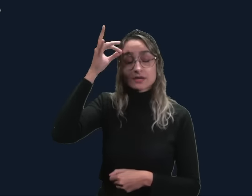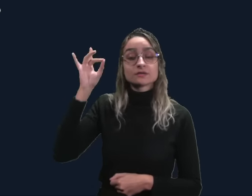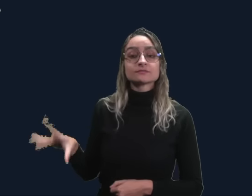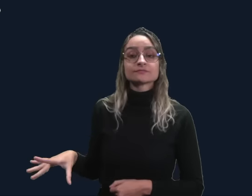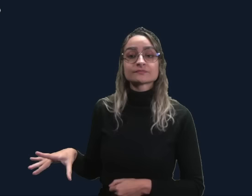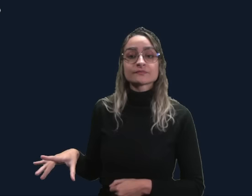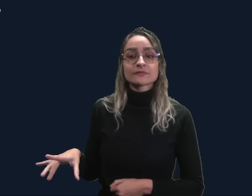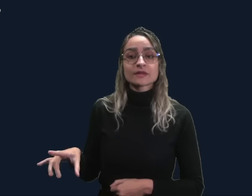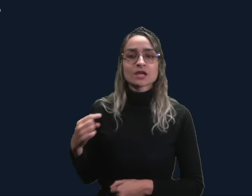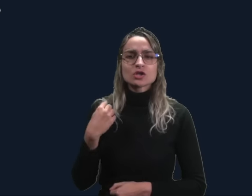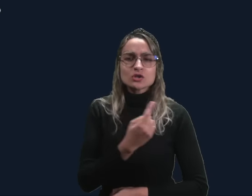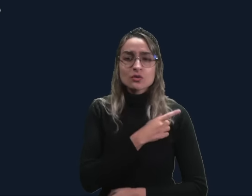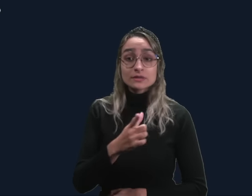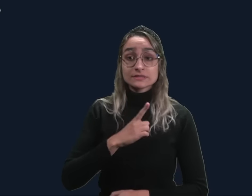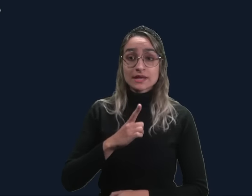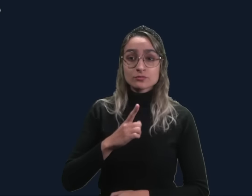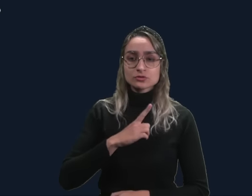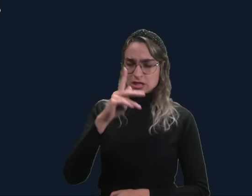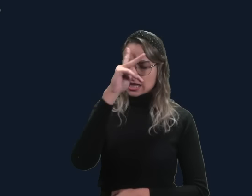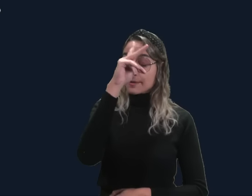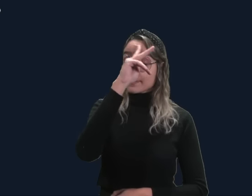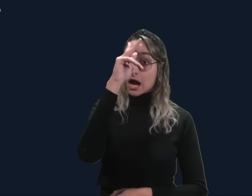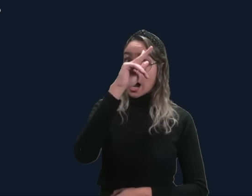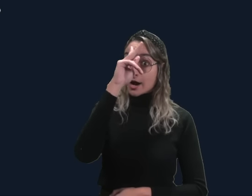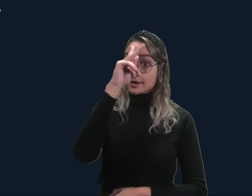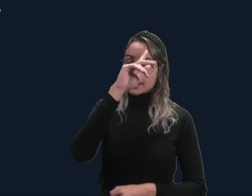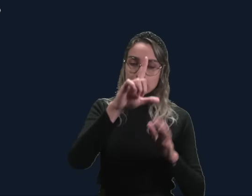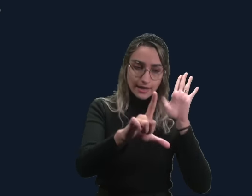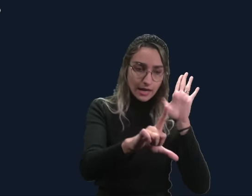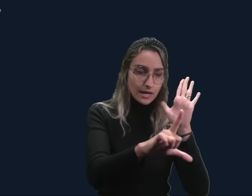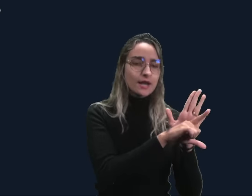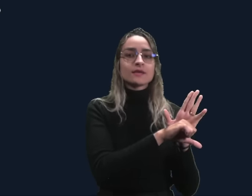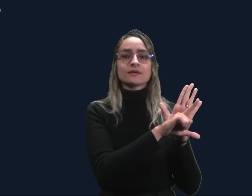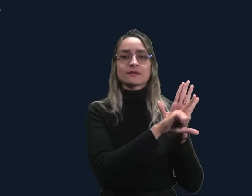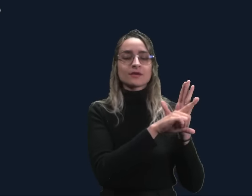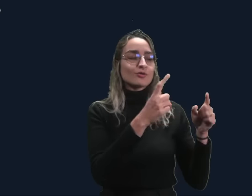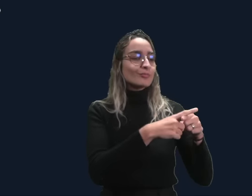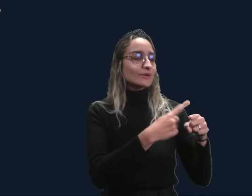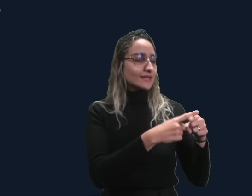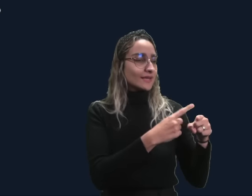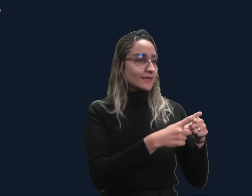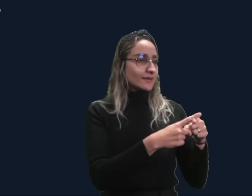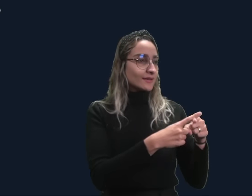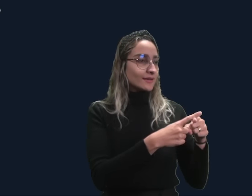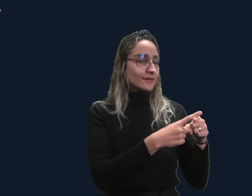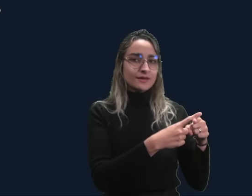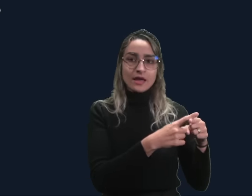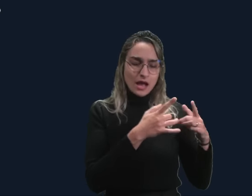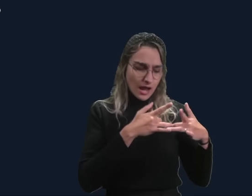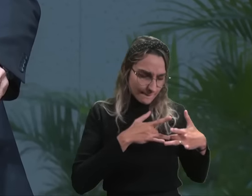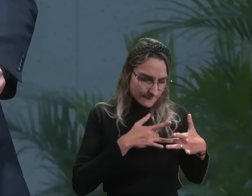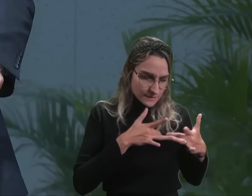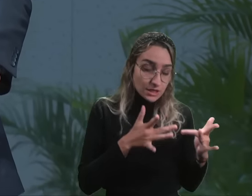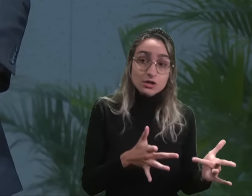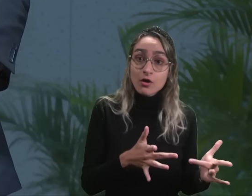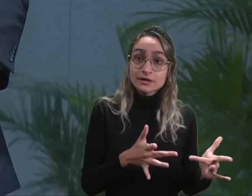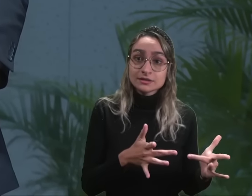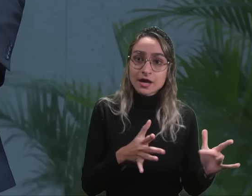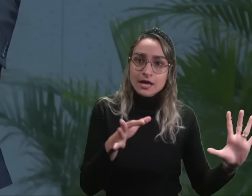lei sem a graça do mesmo modo ninguém será salvo pela graça sem a